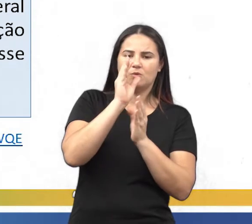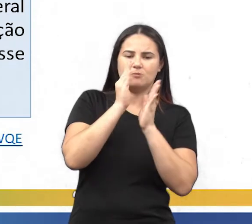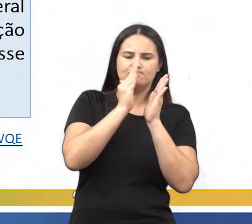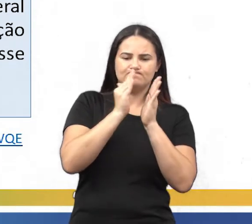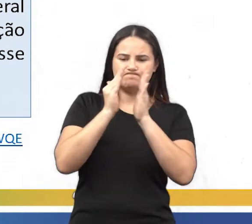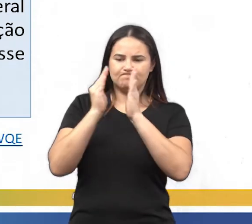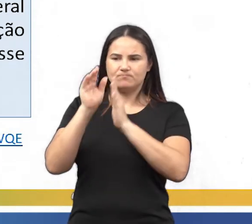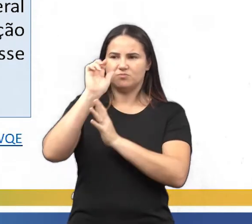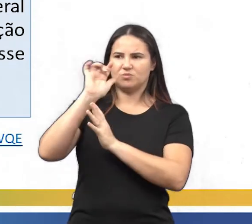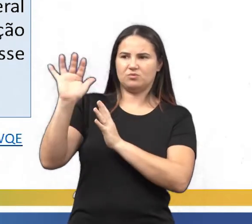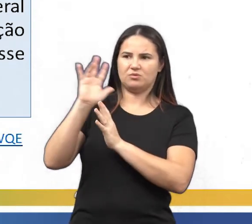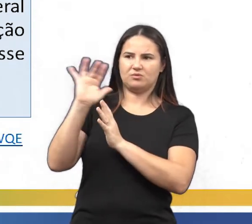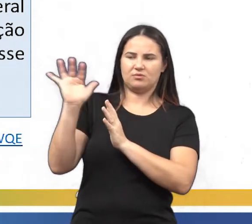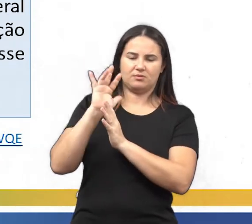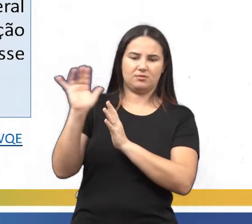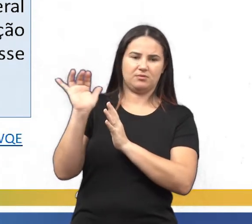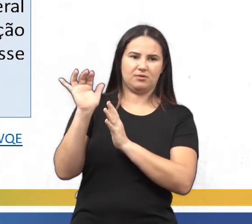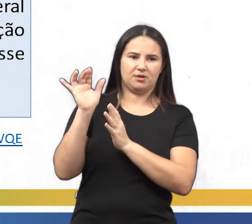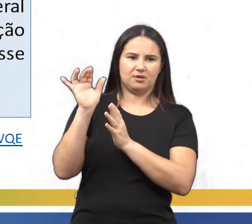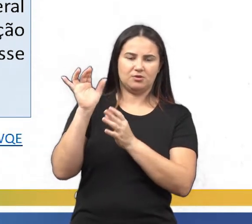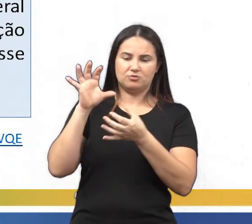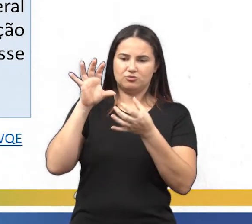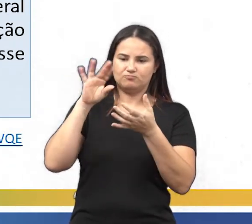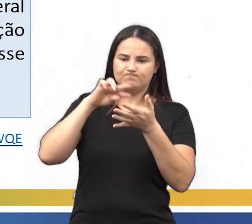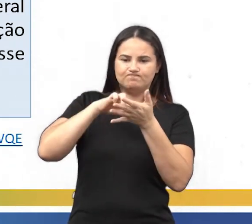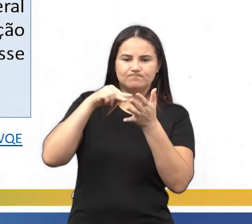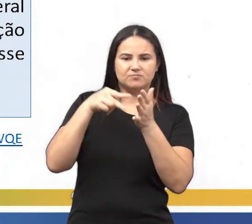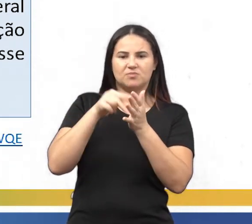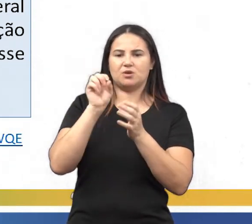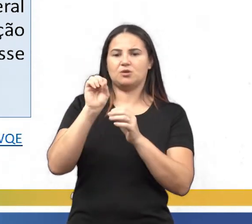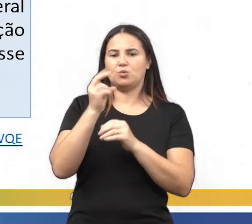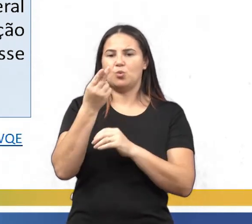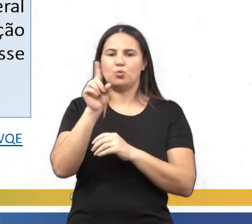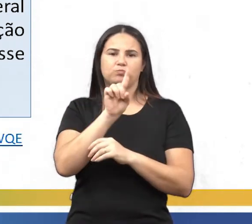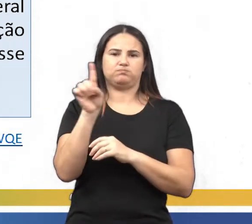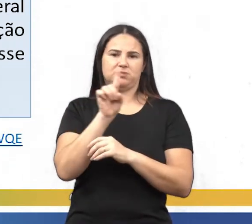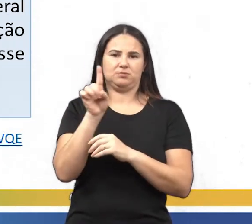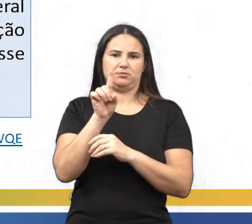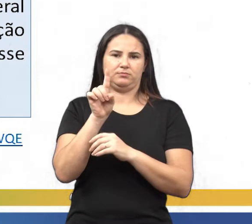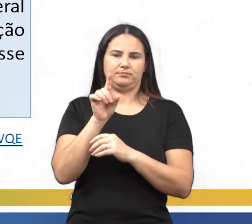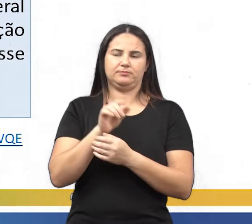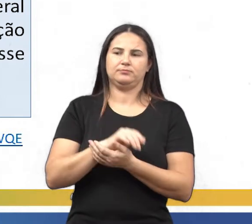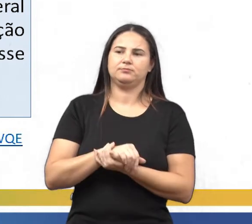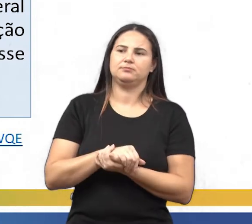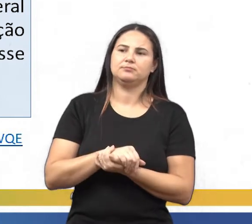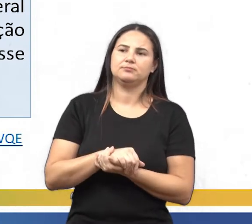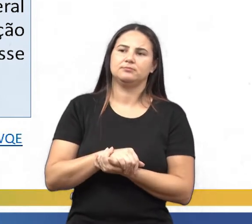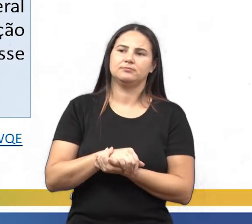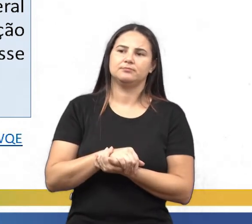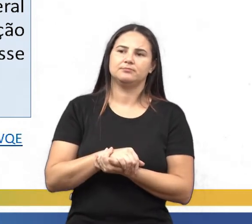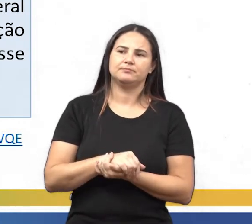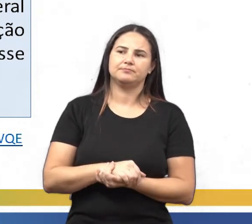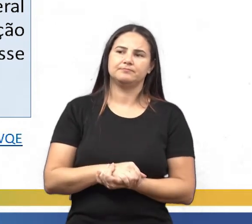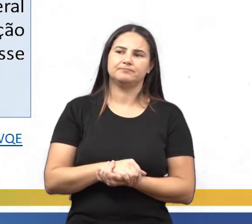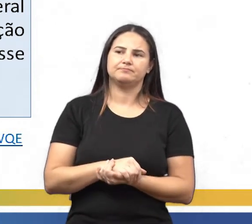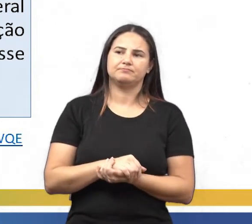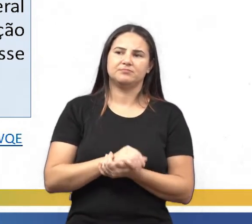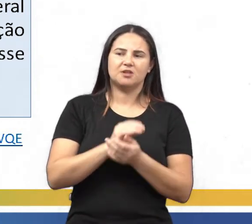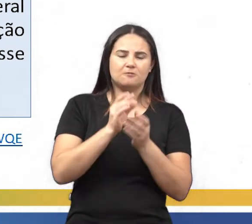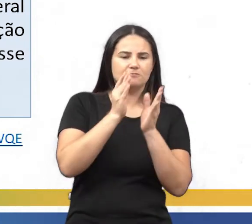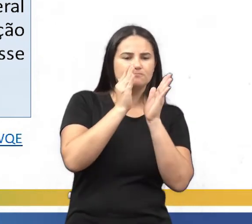com ou sem significação equivalente, assim como sinônimos, antônimos, classe